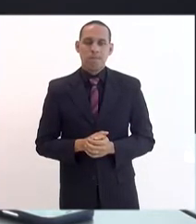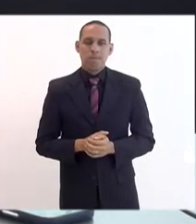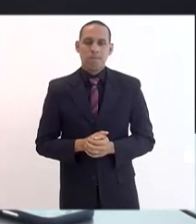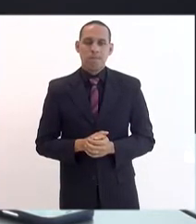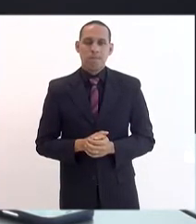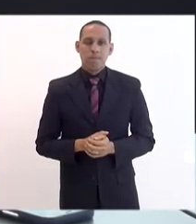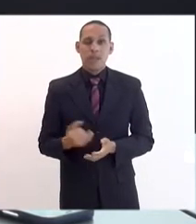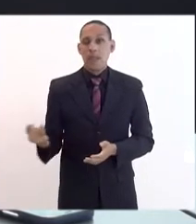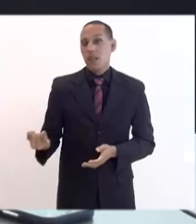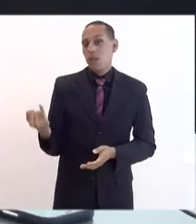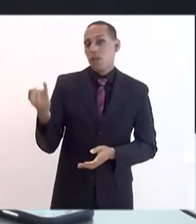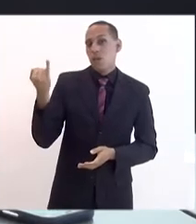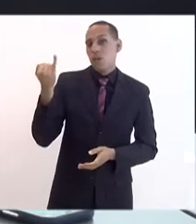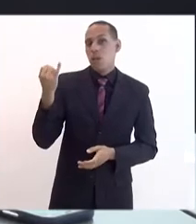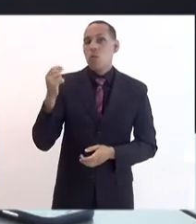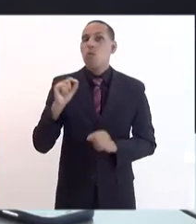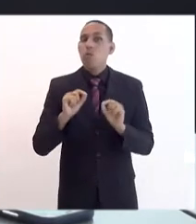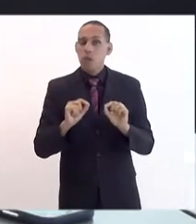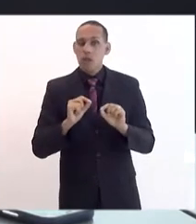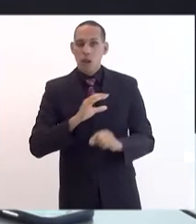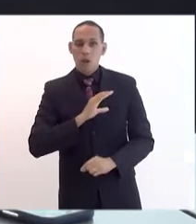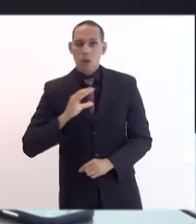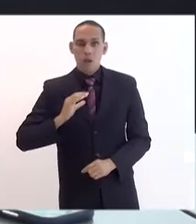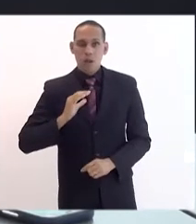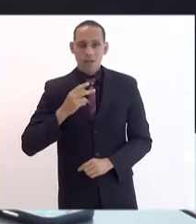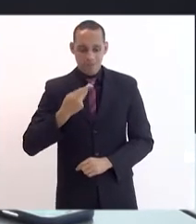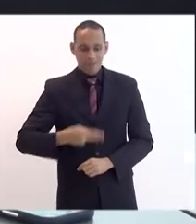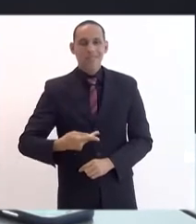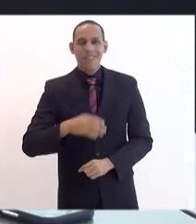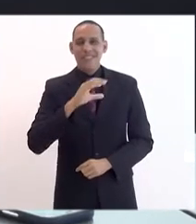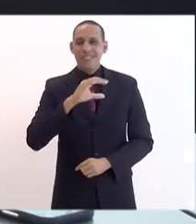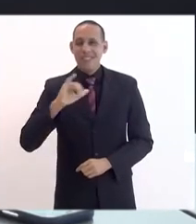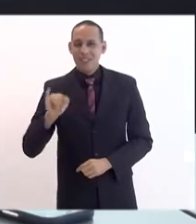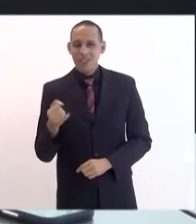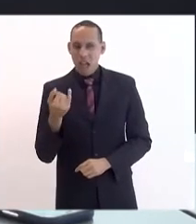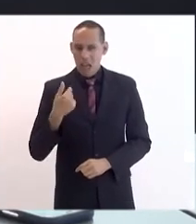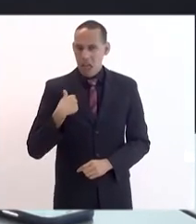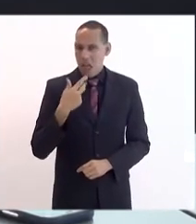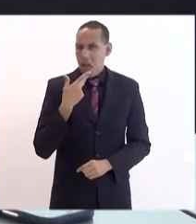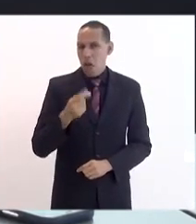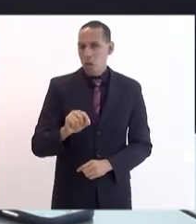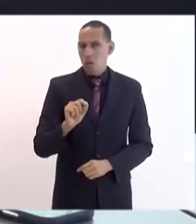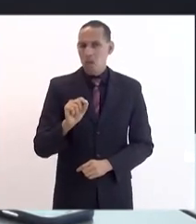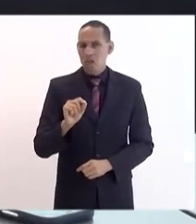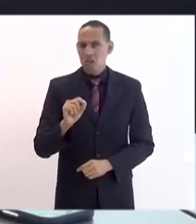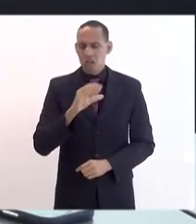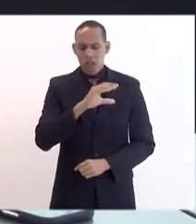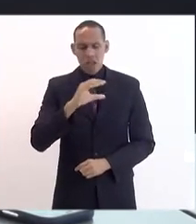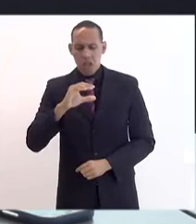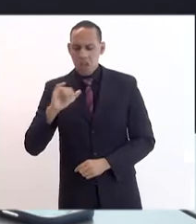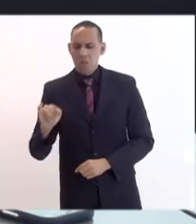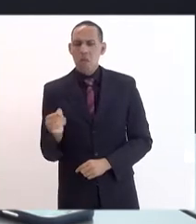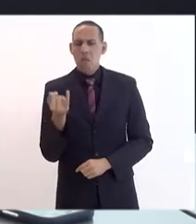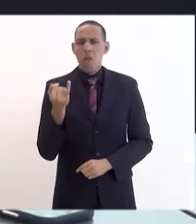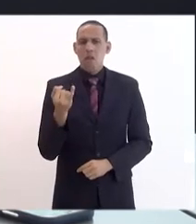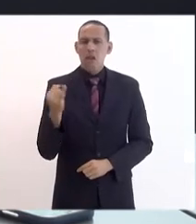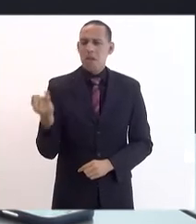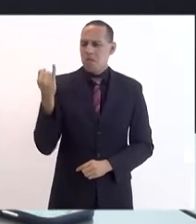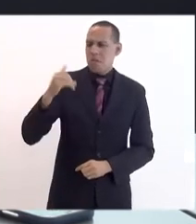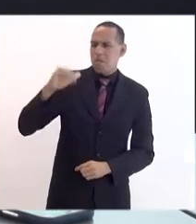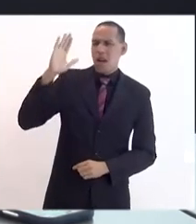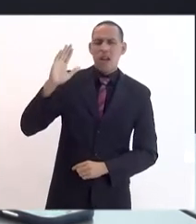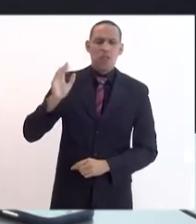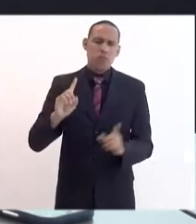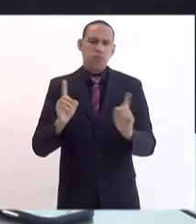A importância da Comissão de Constituição e Justiça, eu não sou daqueles que diz que a Comissão de Constituição e Justiça é mais importante. Não tem